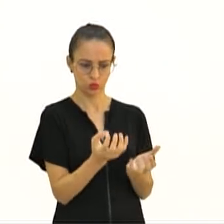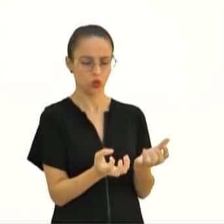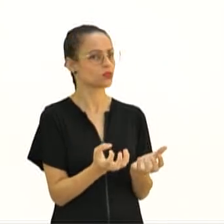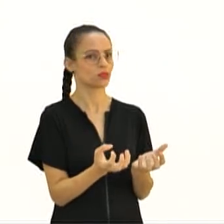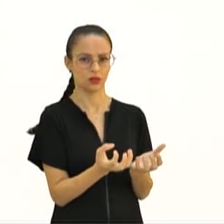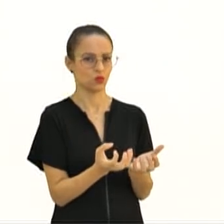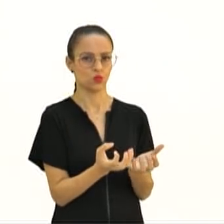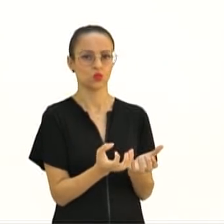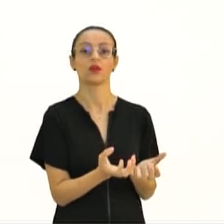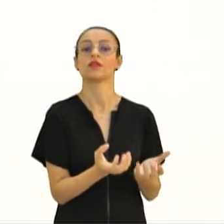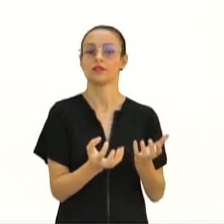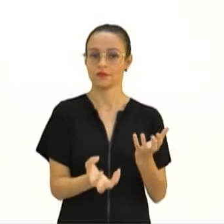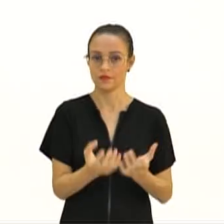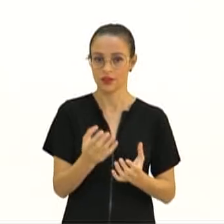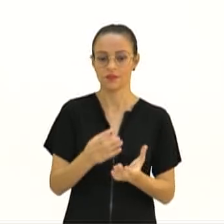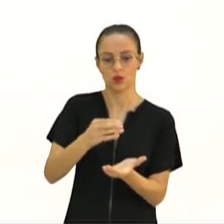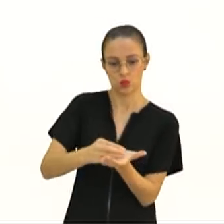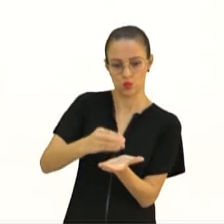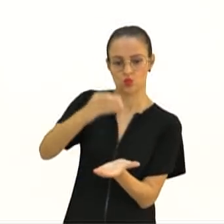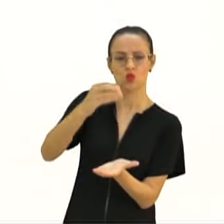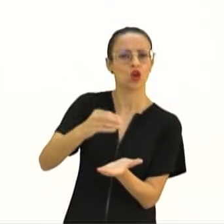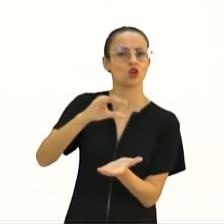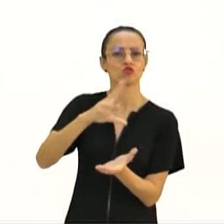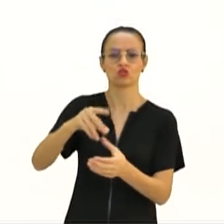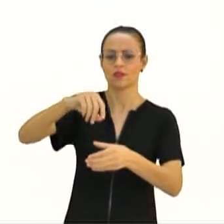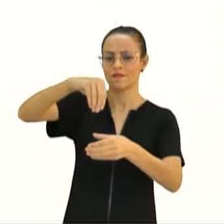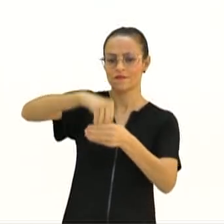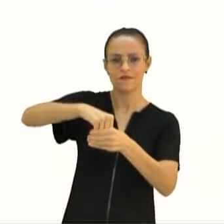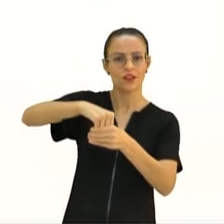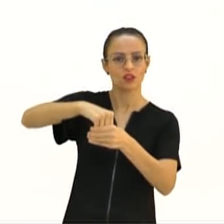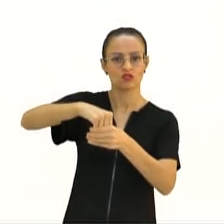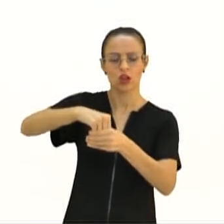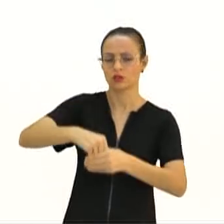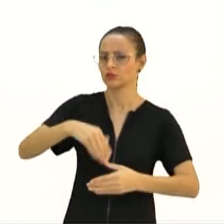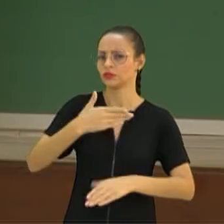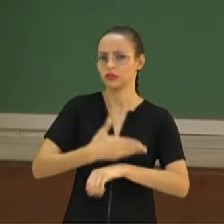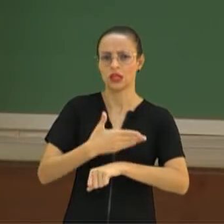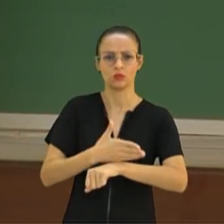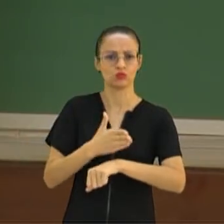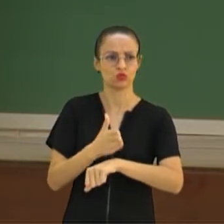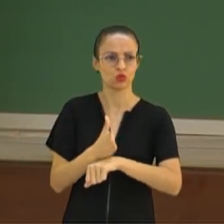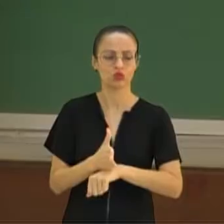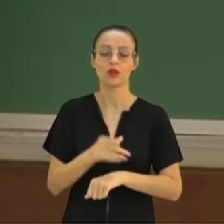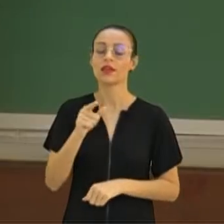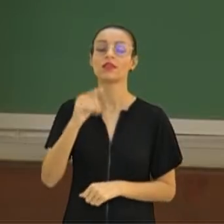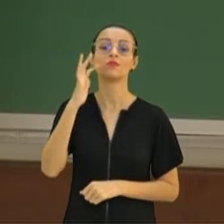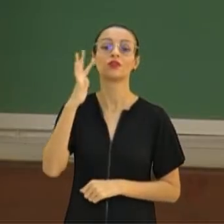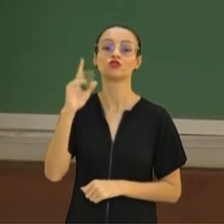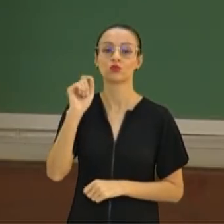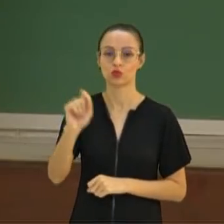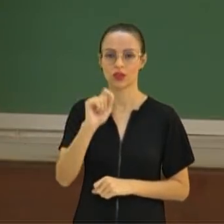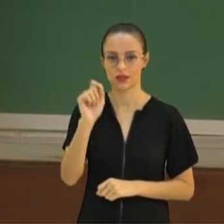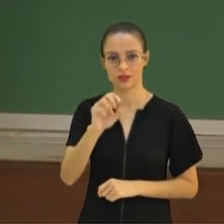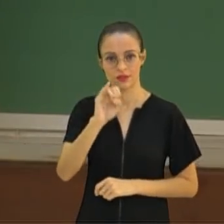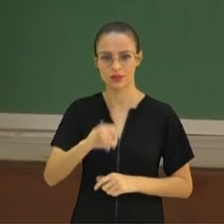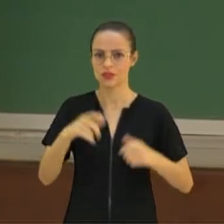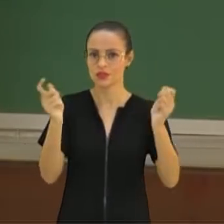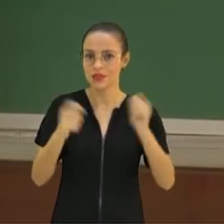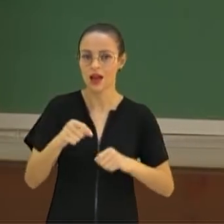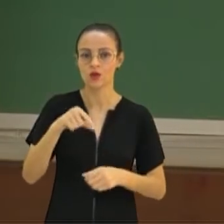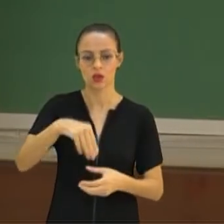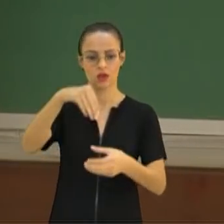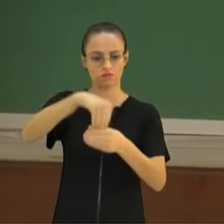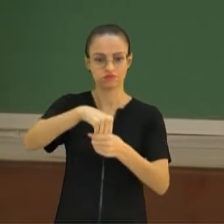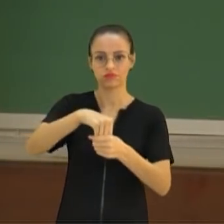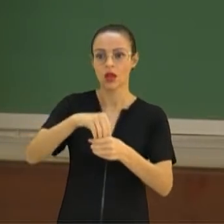ele ferveu o líquido nos frascos, mantendo totalmente fechados durante todo o tempo. Ou seja, ele imaginou o seguinte, a possibilidade desses frascos